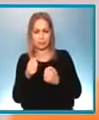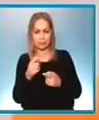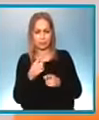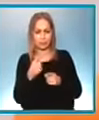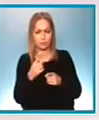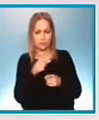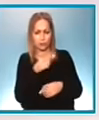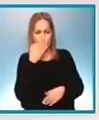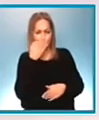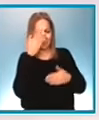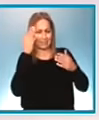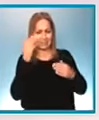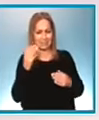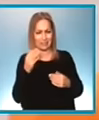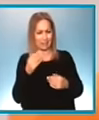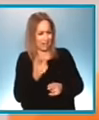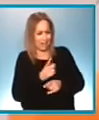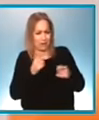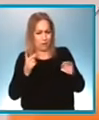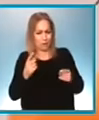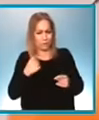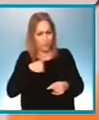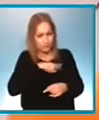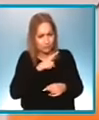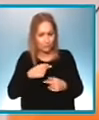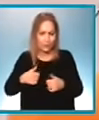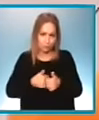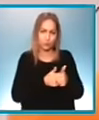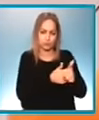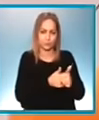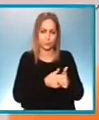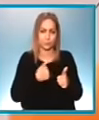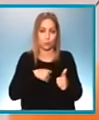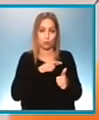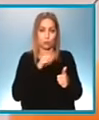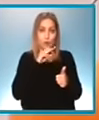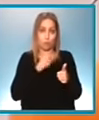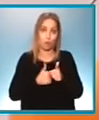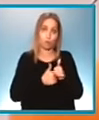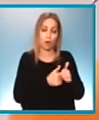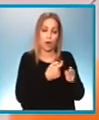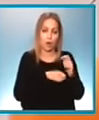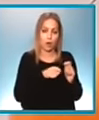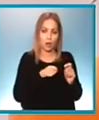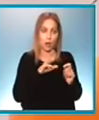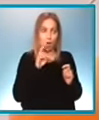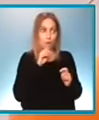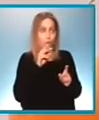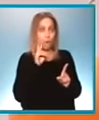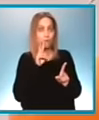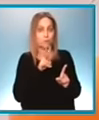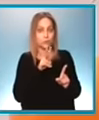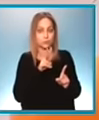não diz disparates, qual tanque? Ela, vá lá, vem comigo, vamos ver. E eu fui com ela, e ela que me devia o tanque, porque ela